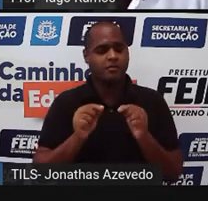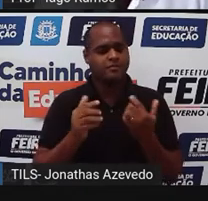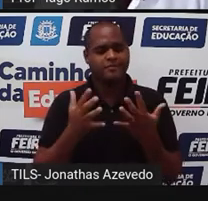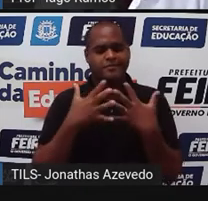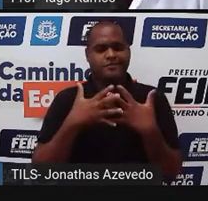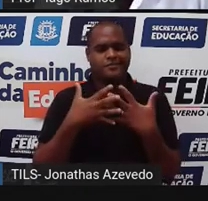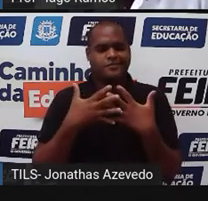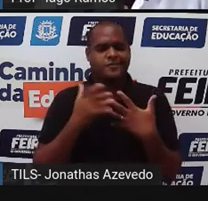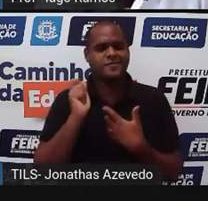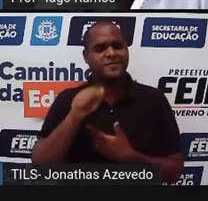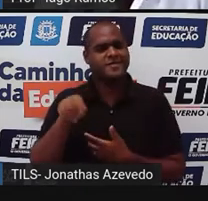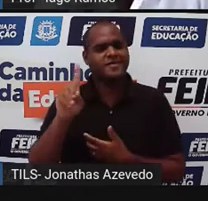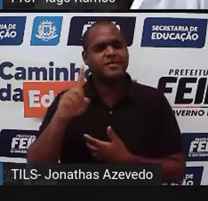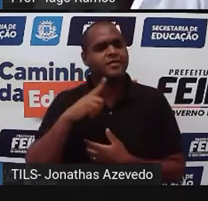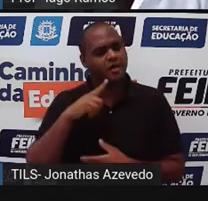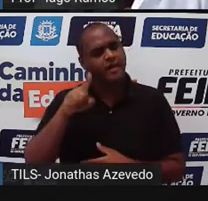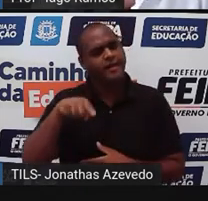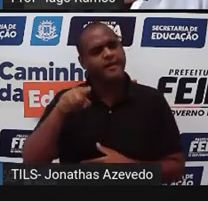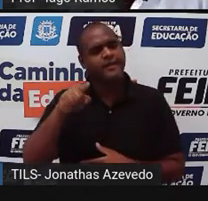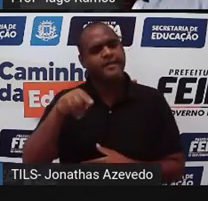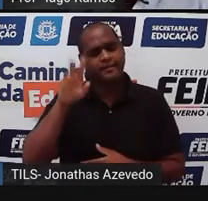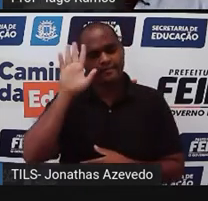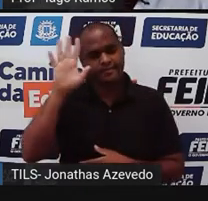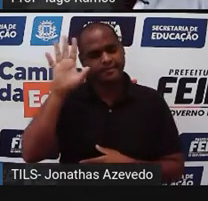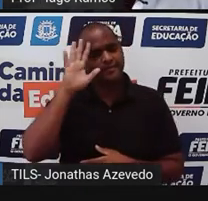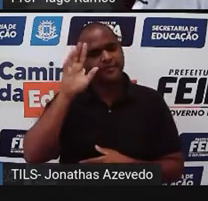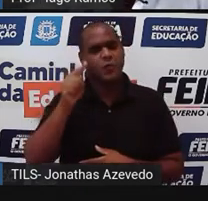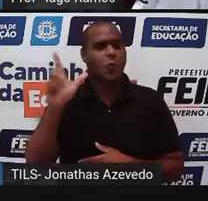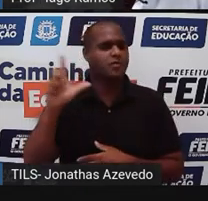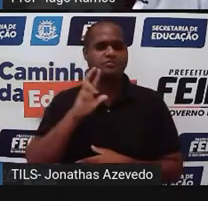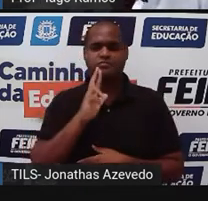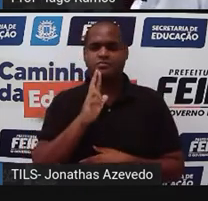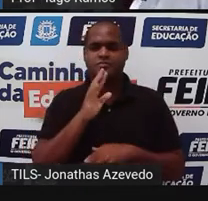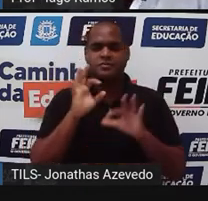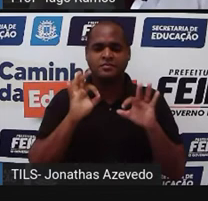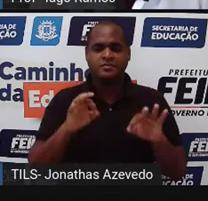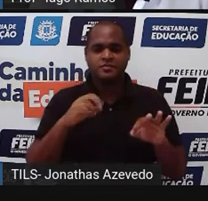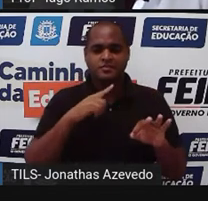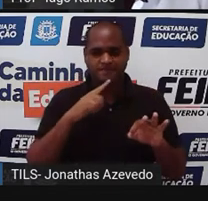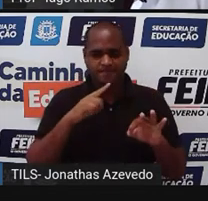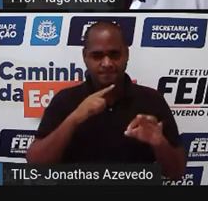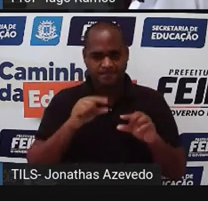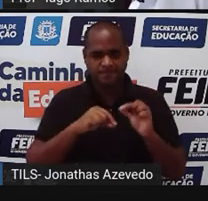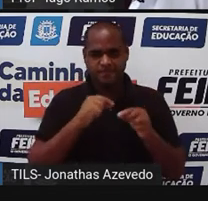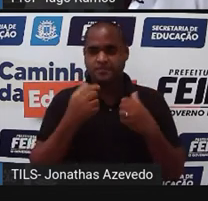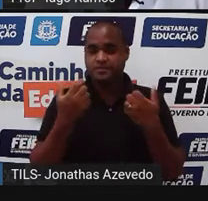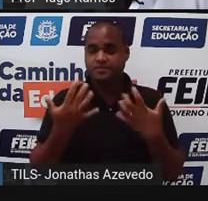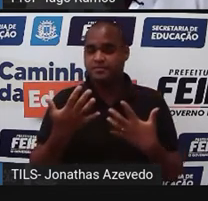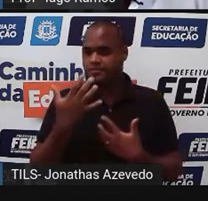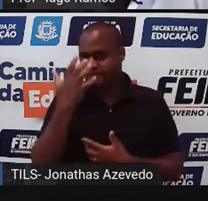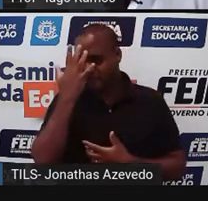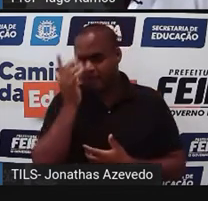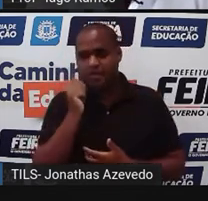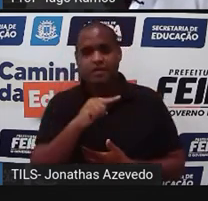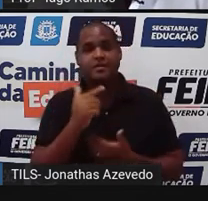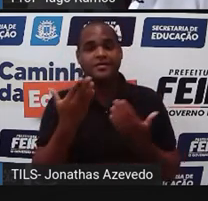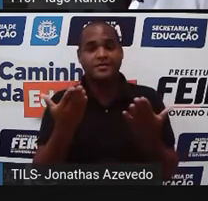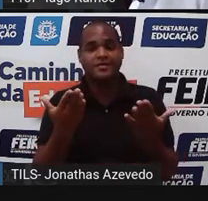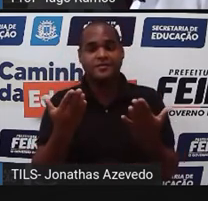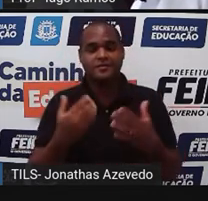complica é isso mesmo que você pensou não tem outra resposta é simples é fácil Olha só vem